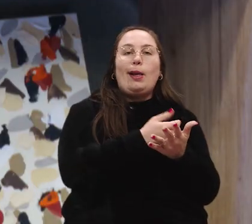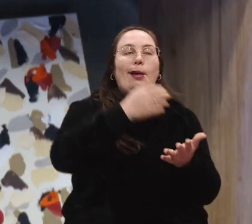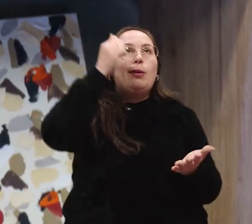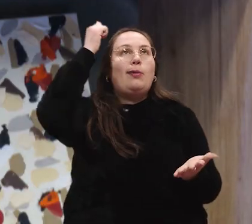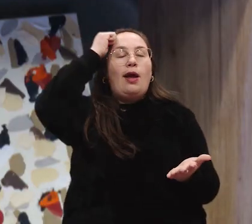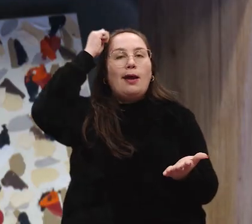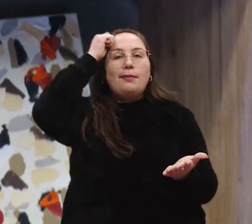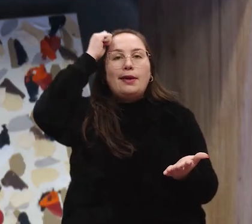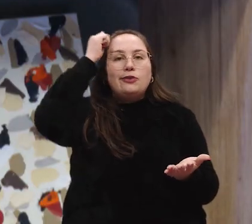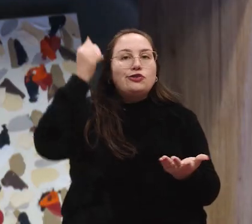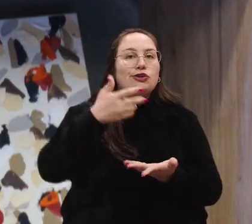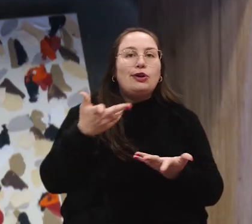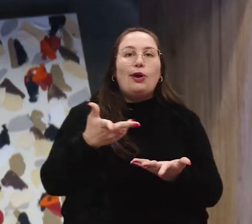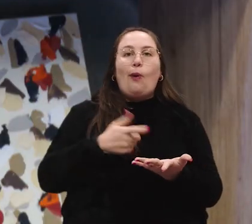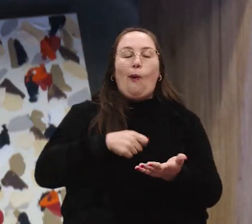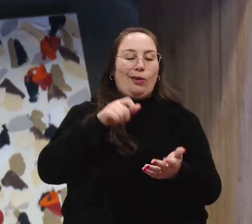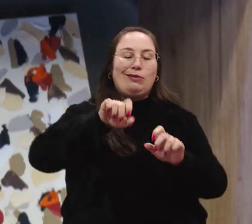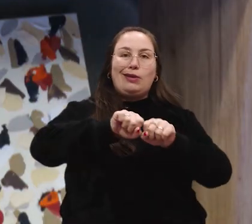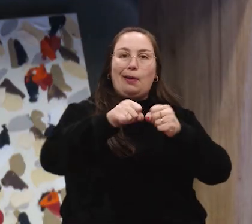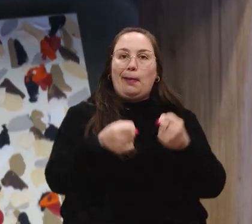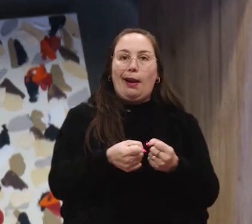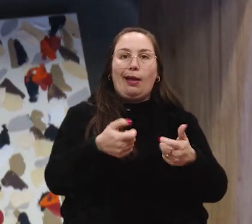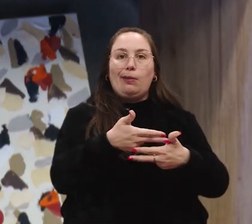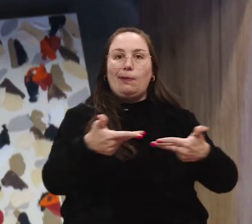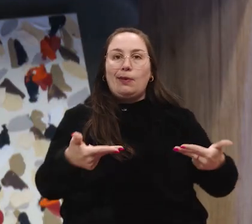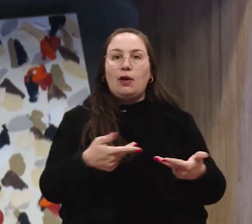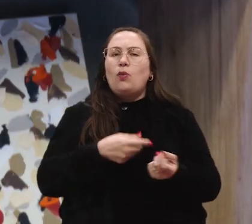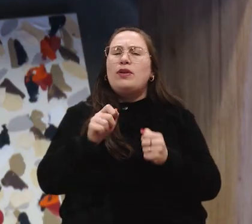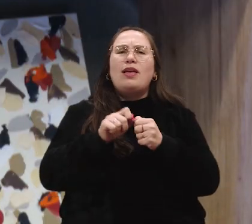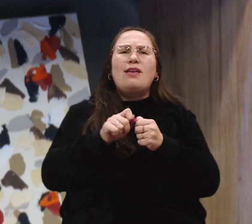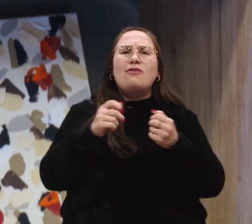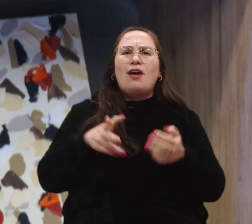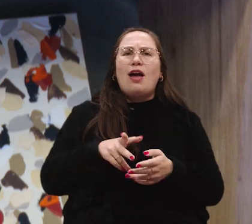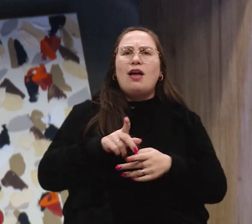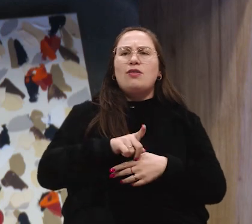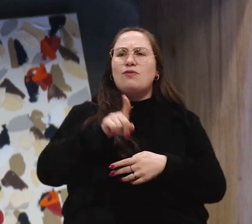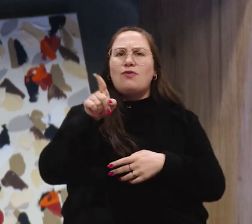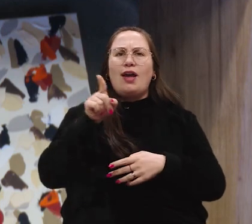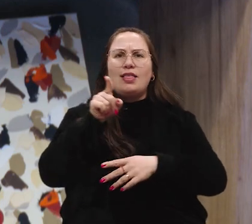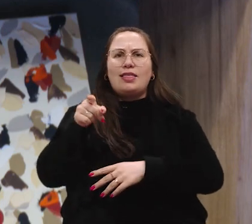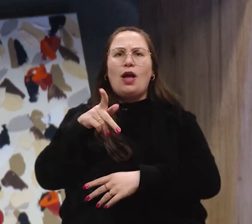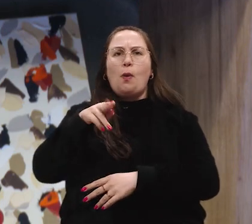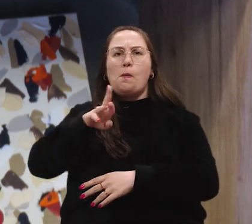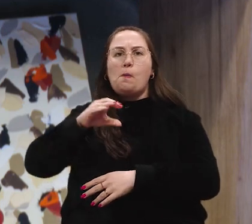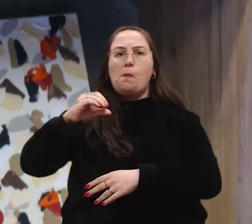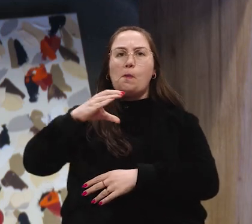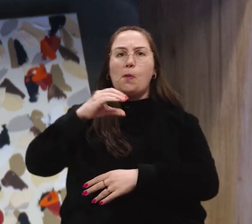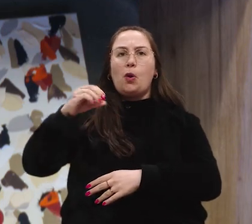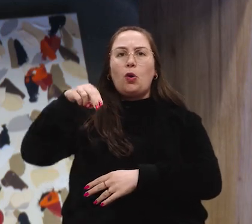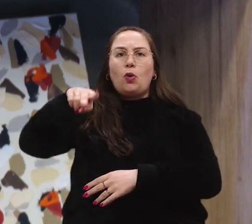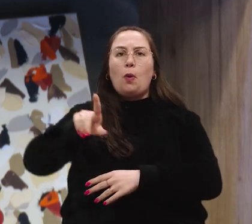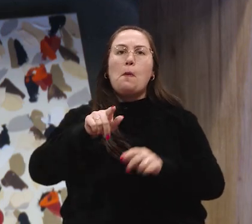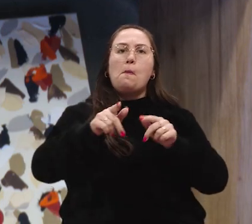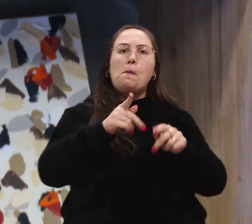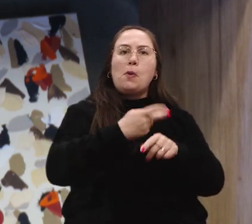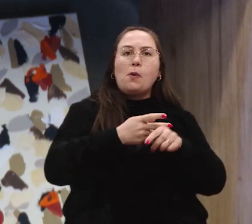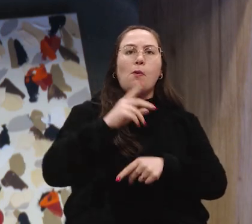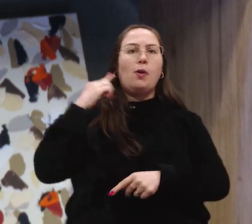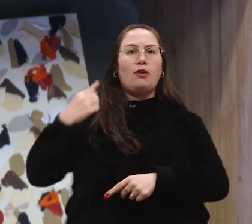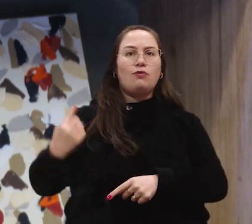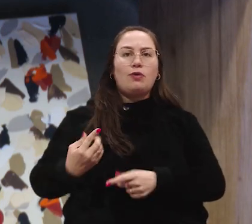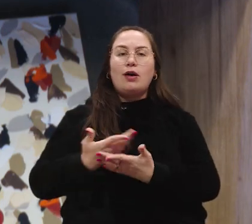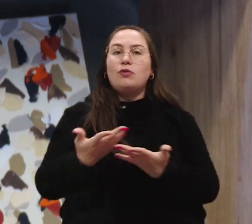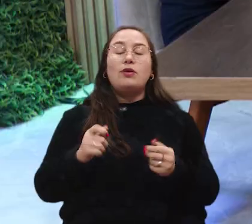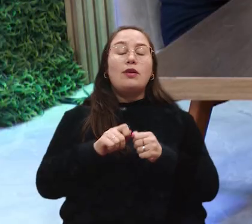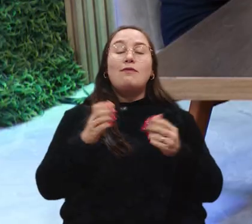me arrependi, ou o produto veio estragado, como é que a gente faz? Aí vai até o Procon, procura o advogado, o que a gente